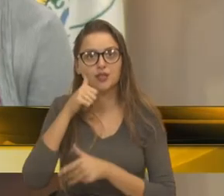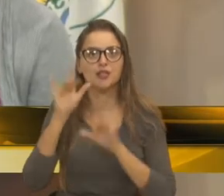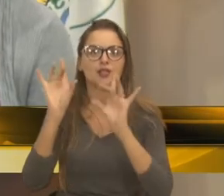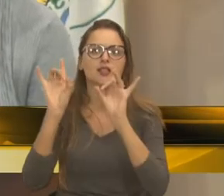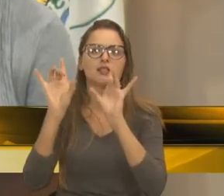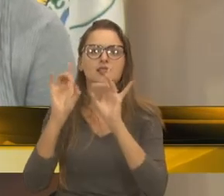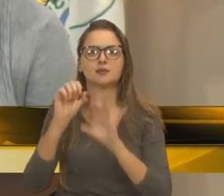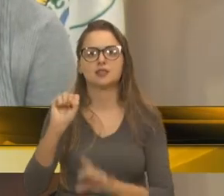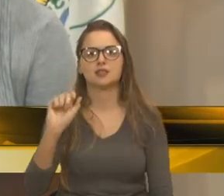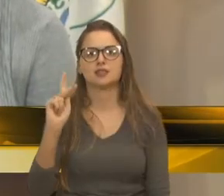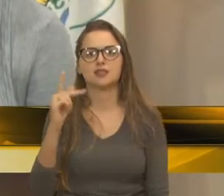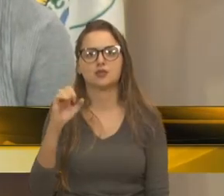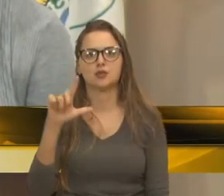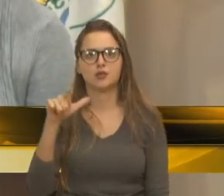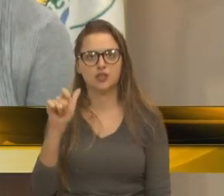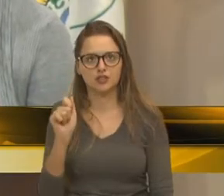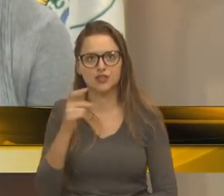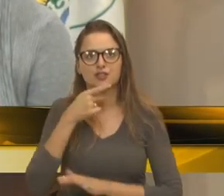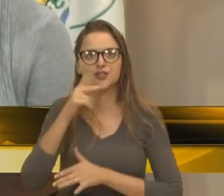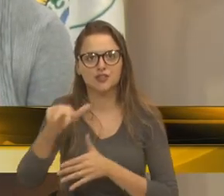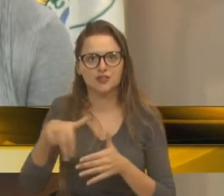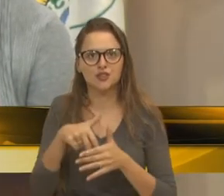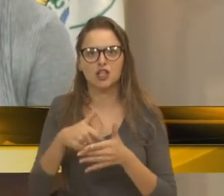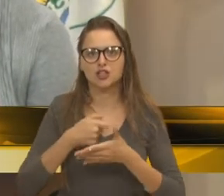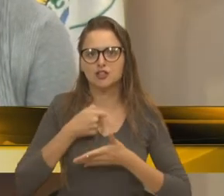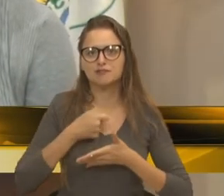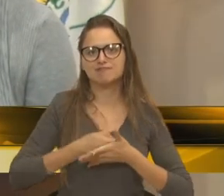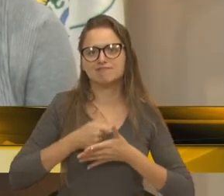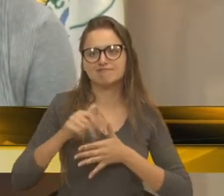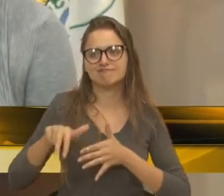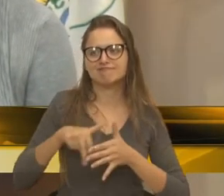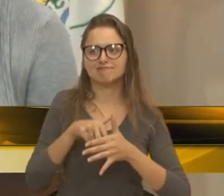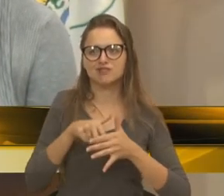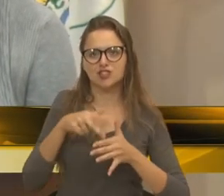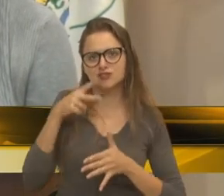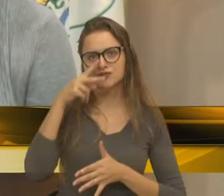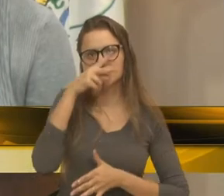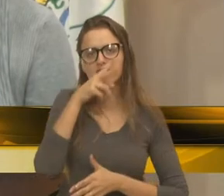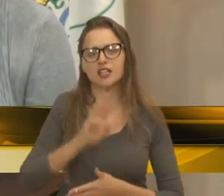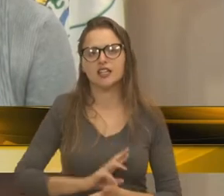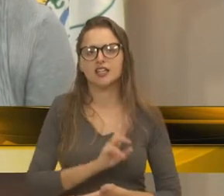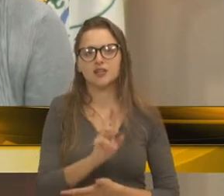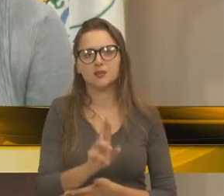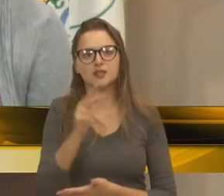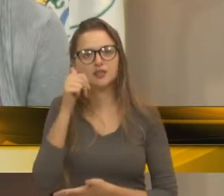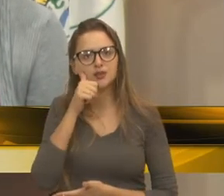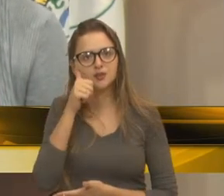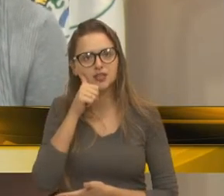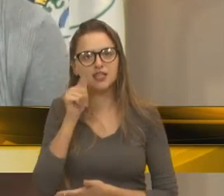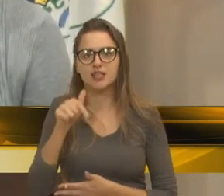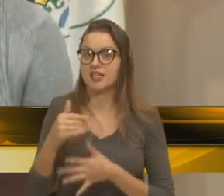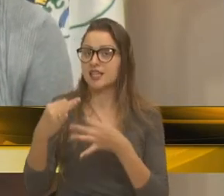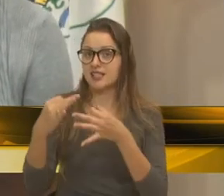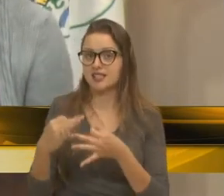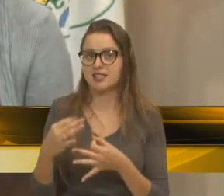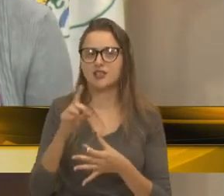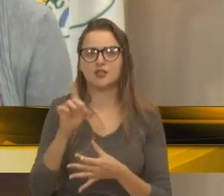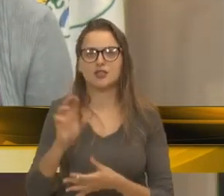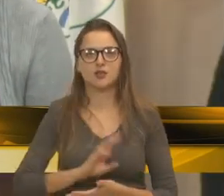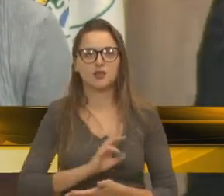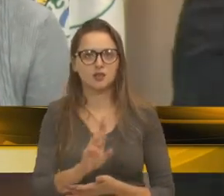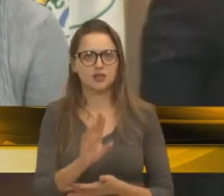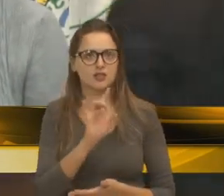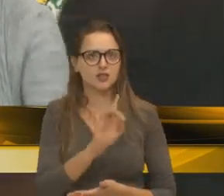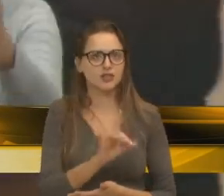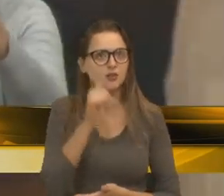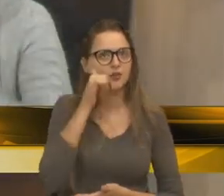a Sheila, que falou bravamente, nos representou muito bem. Com certeza, não só as mulheres, mas aqui eu vi